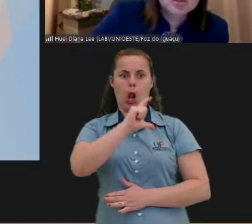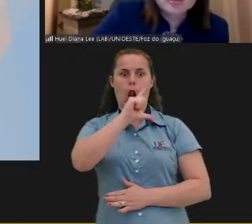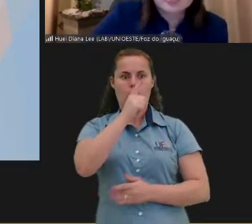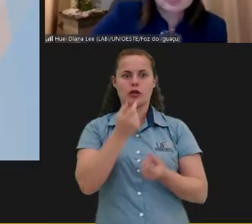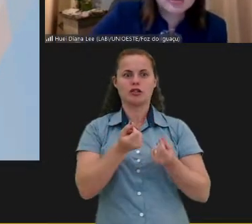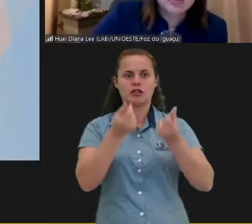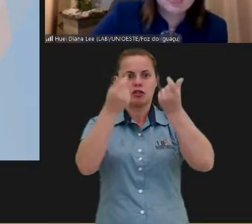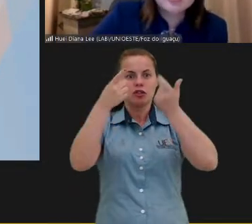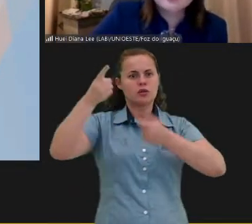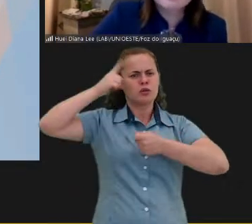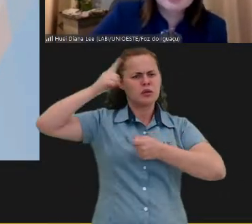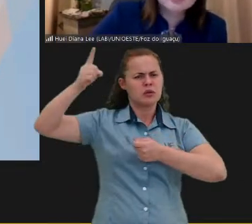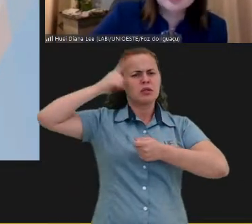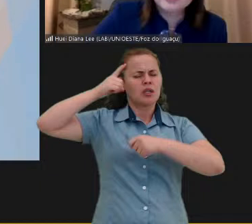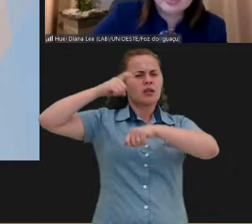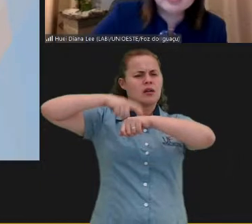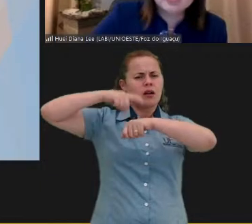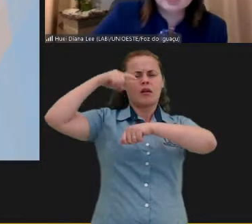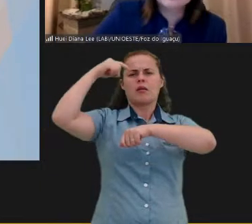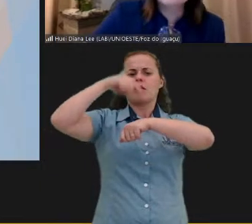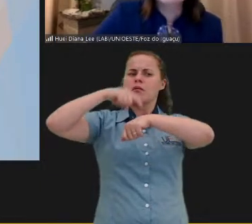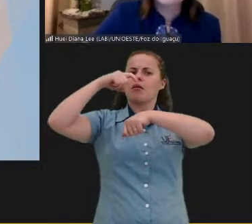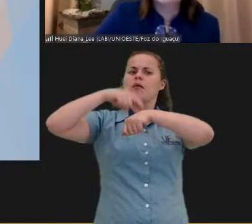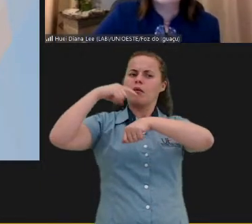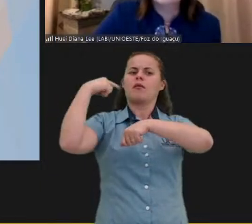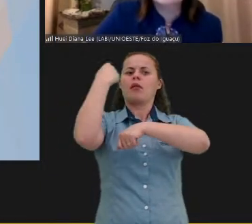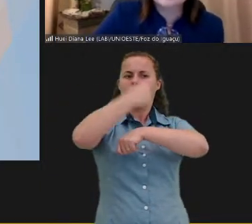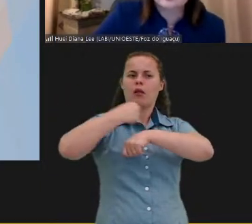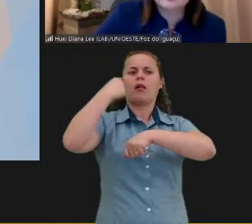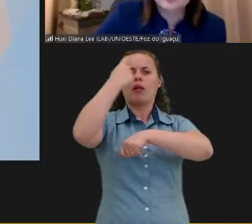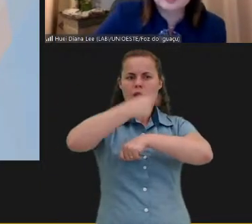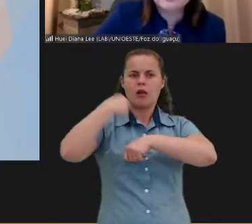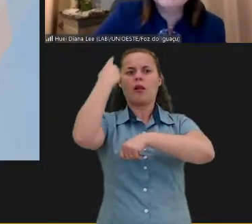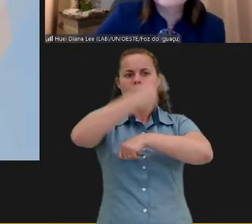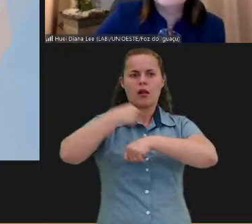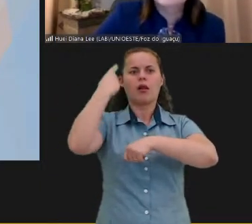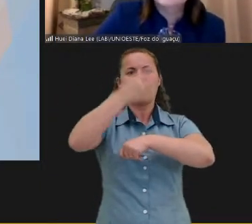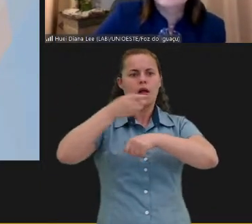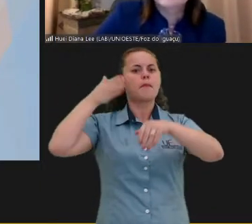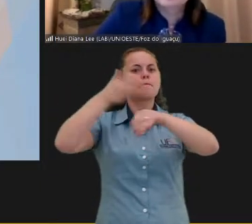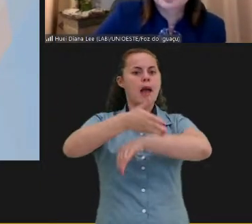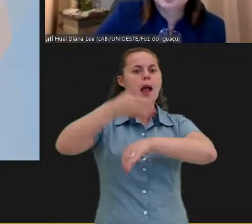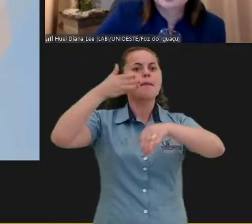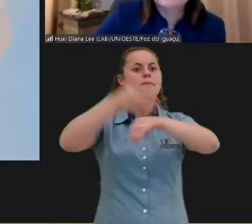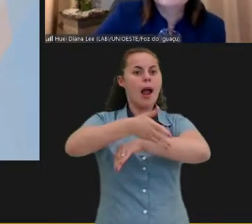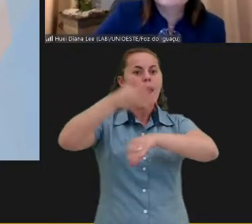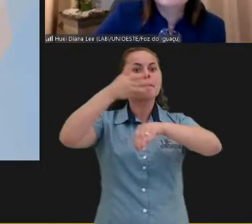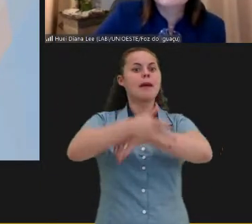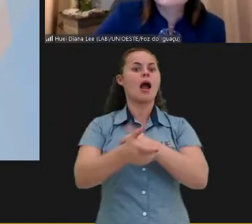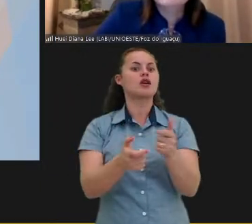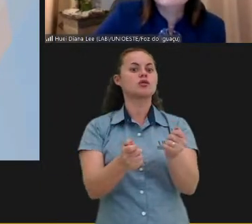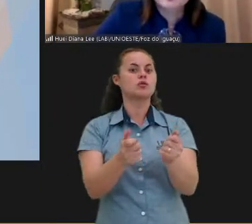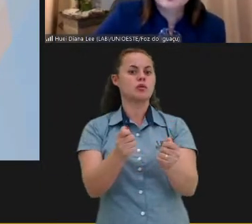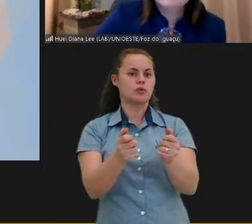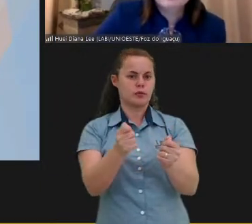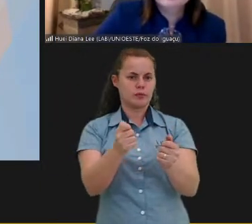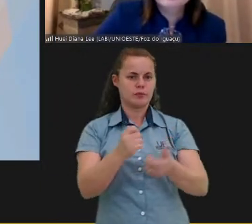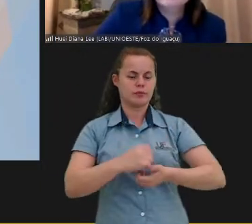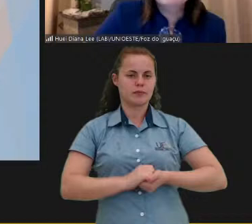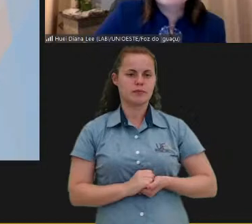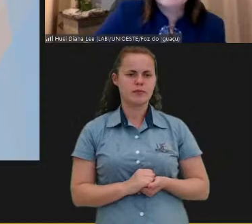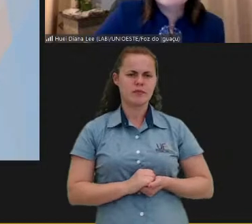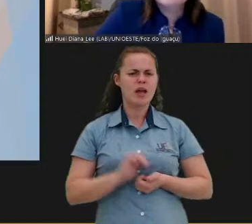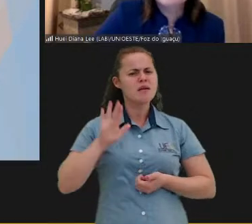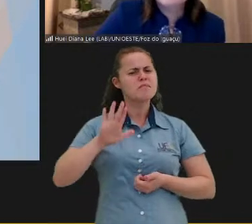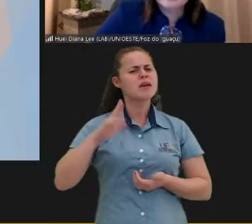Todos os dias, a toda hora, centenas de milhares de novos usuários ingressavam aí no jogo. Mas o